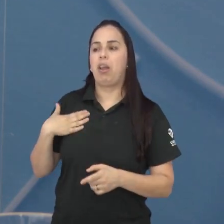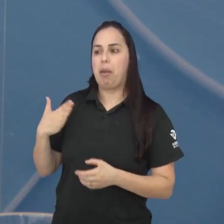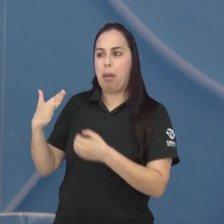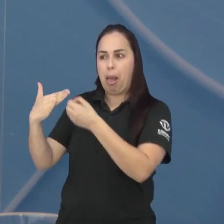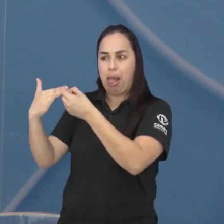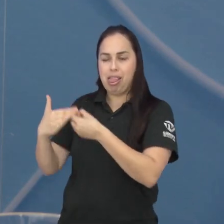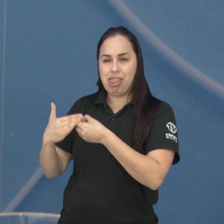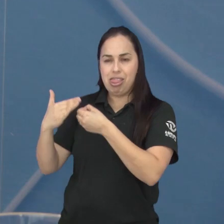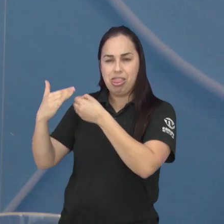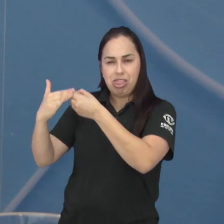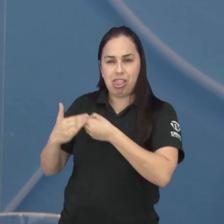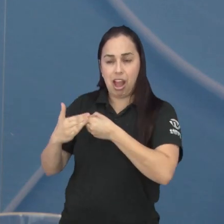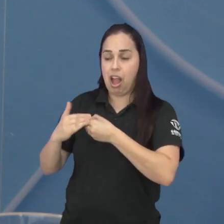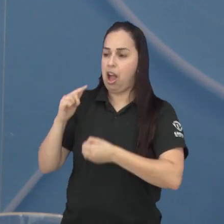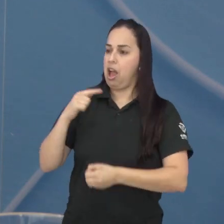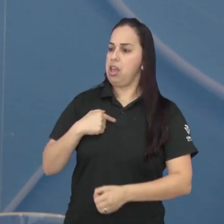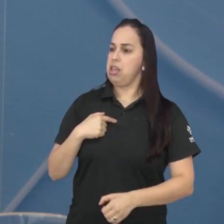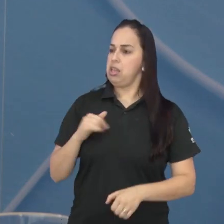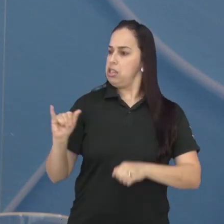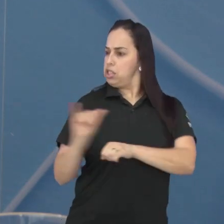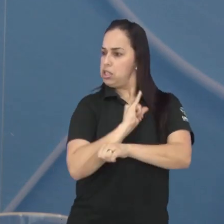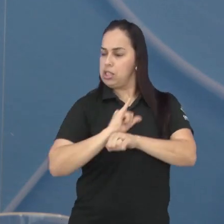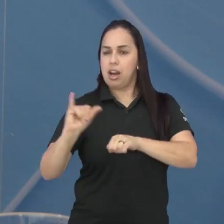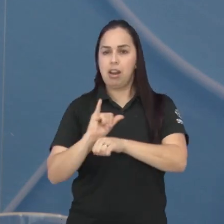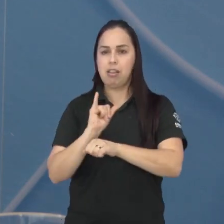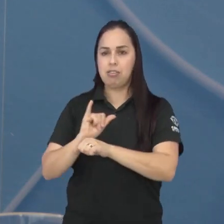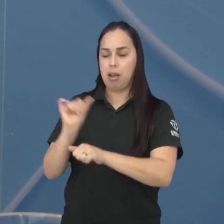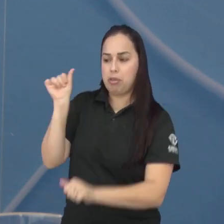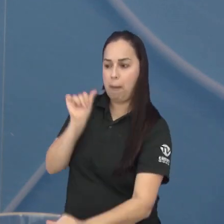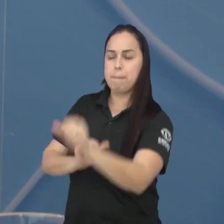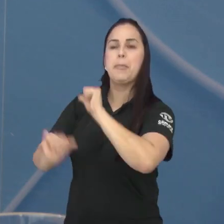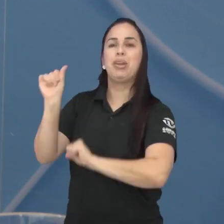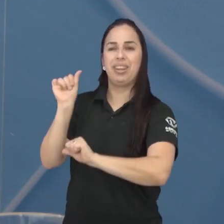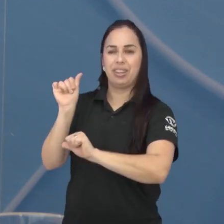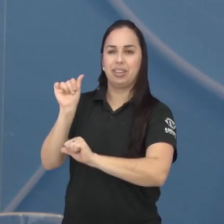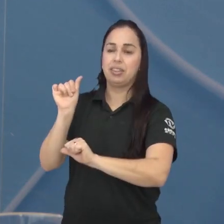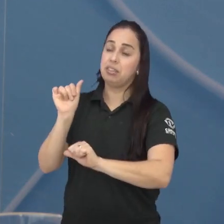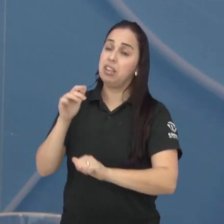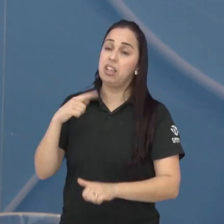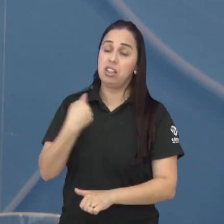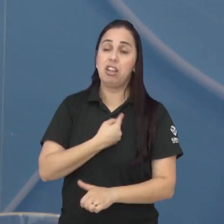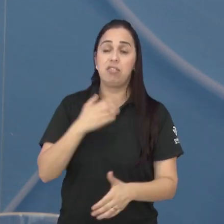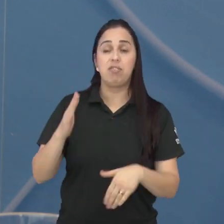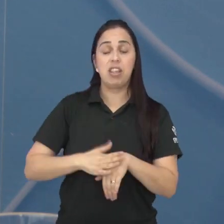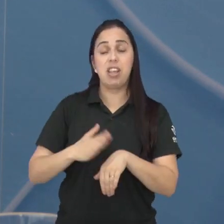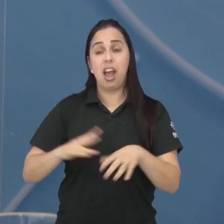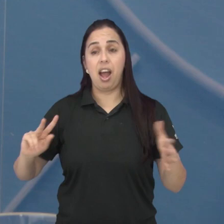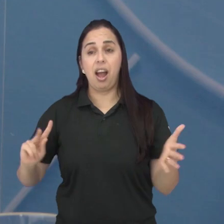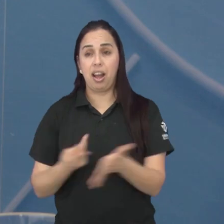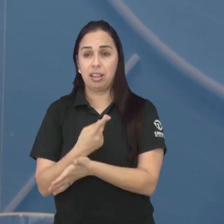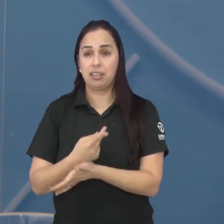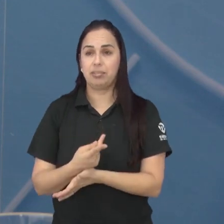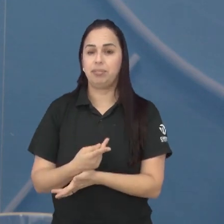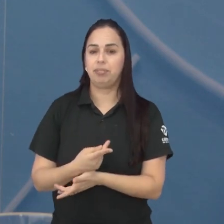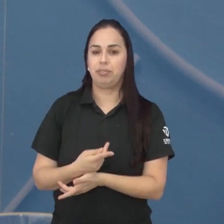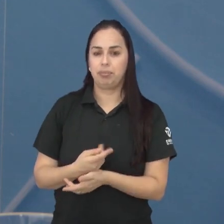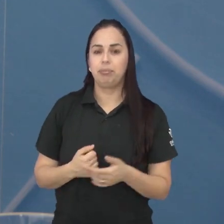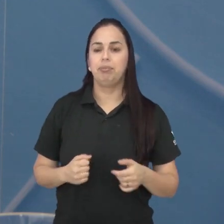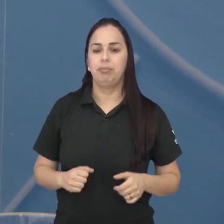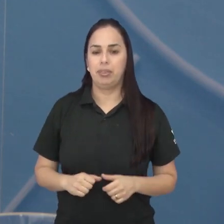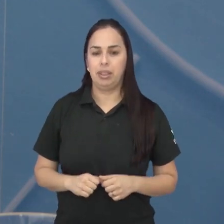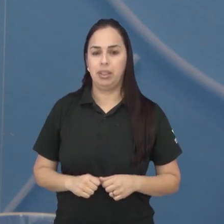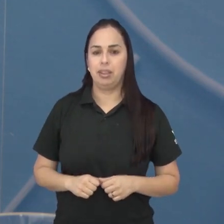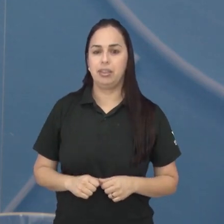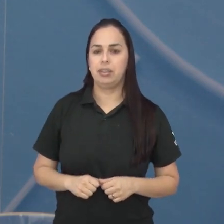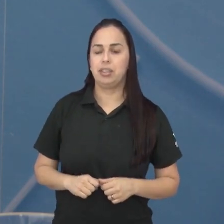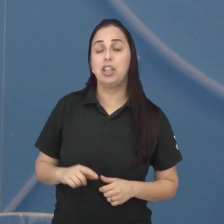né? Tipo, e no fundo, a gente acaba fazendo, às vezes, meio errado mesmo, né? E as pechas que estão aí, que a